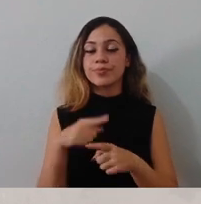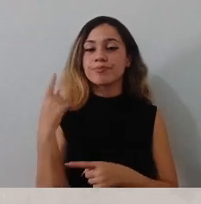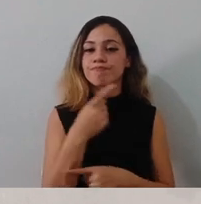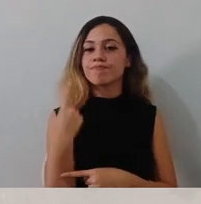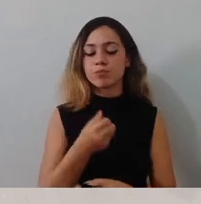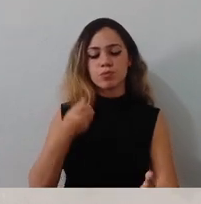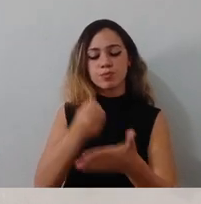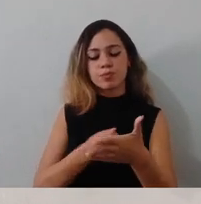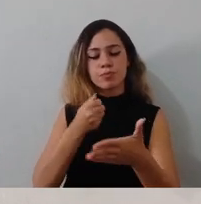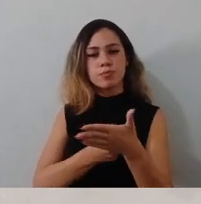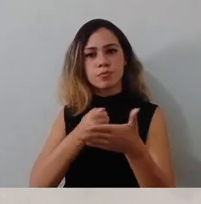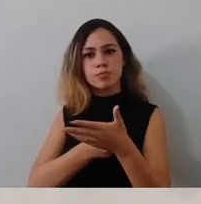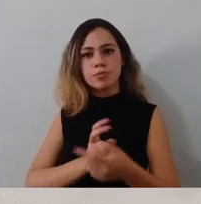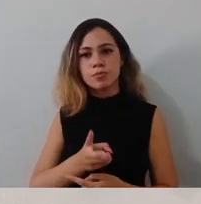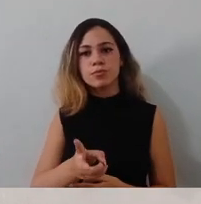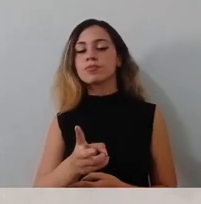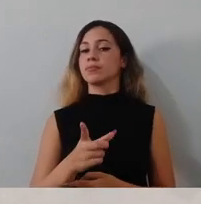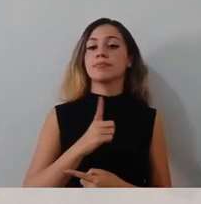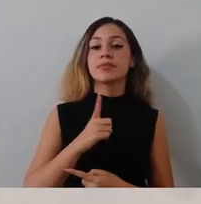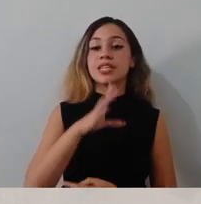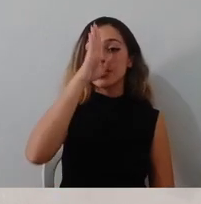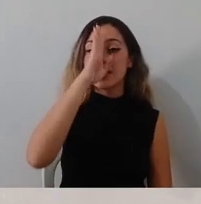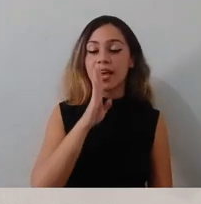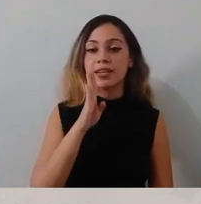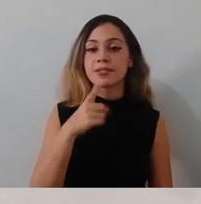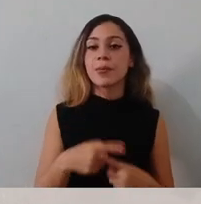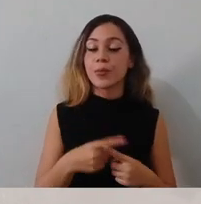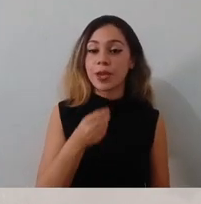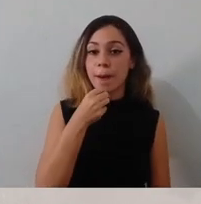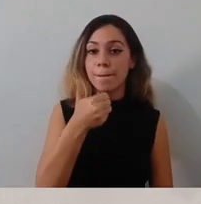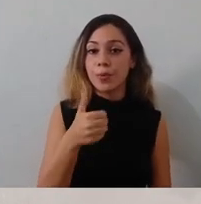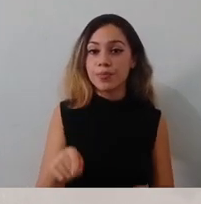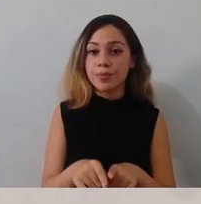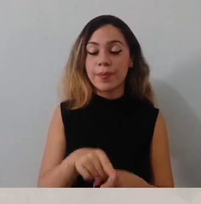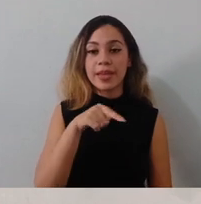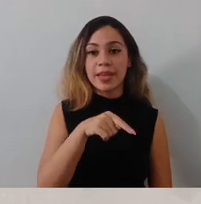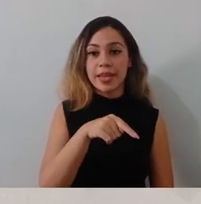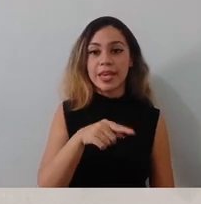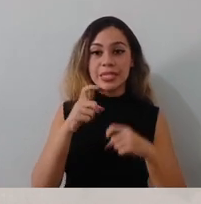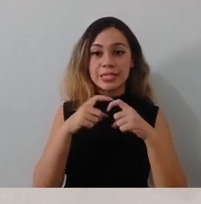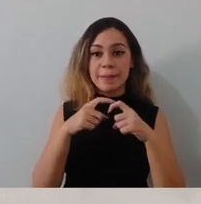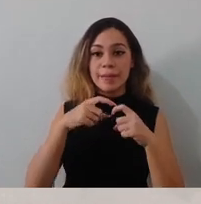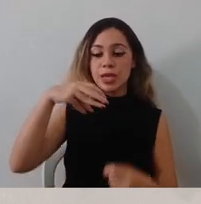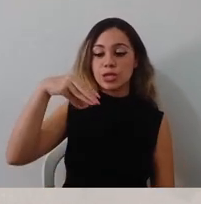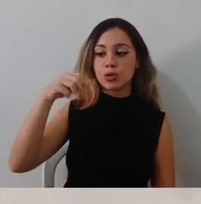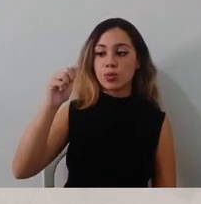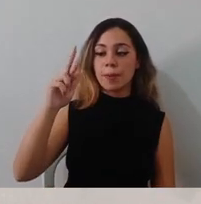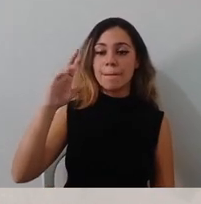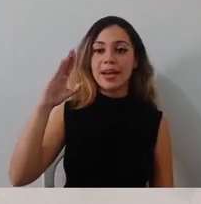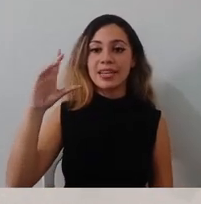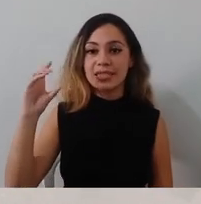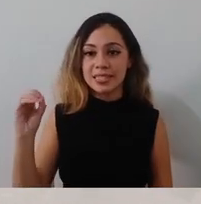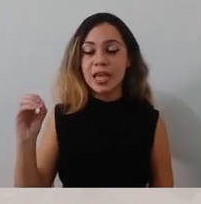muito. Nós estamos lutando para que tenhamos acesso gratuito, porque vale muito a pena. Esse médico, o doutor Marcelo Morales,